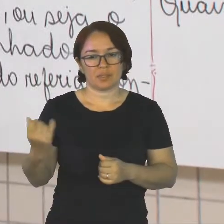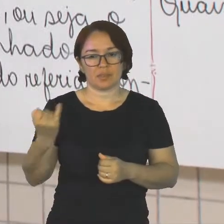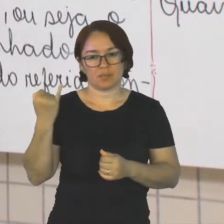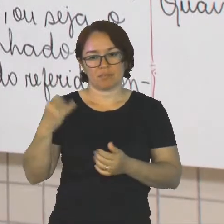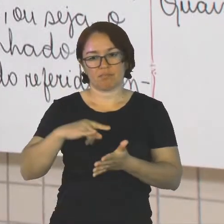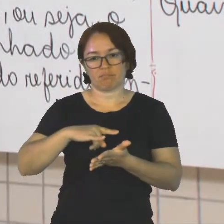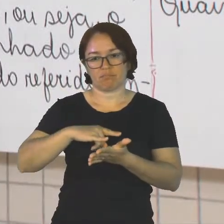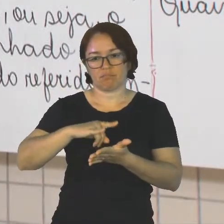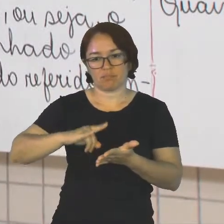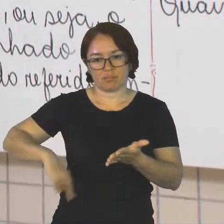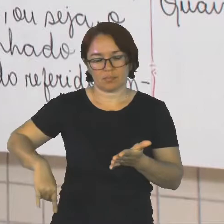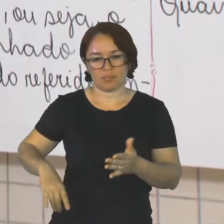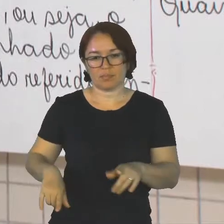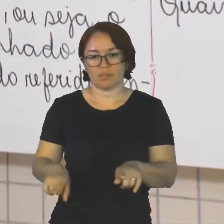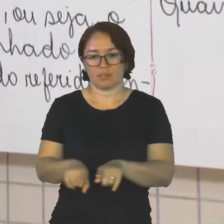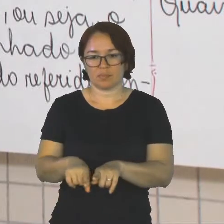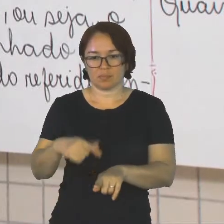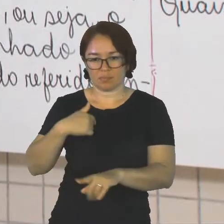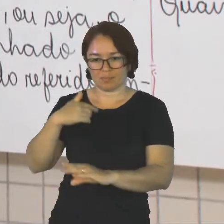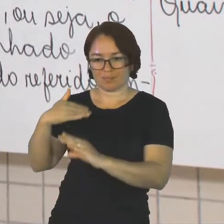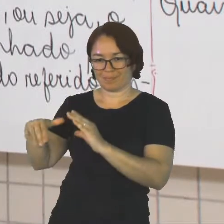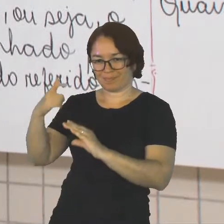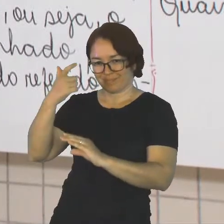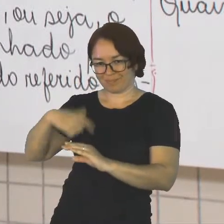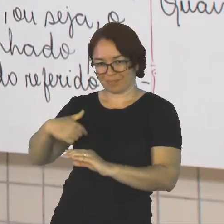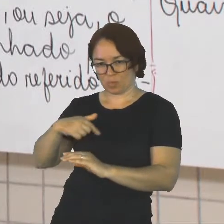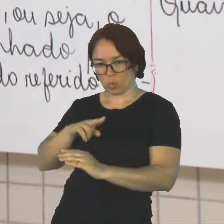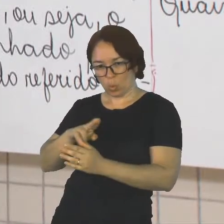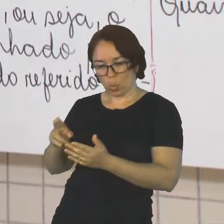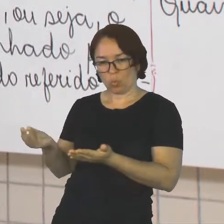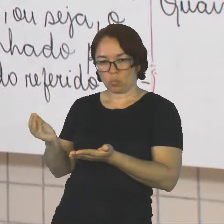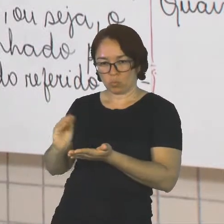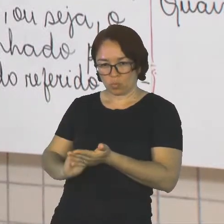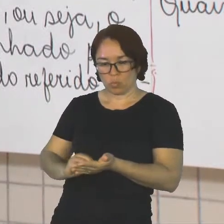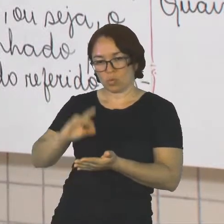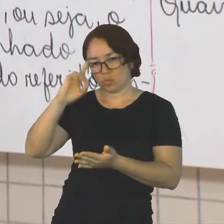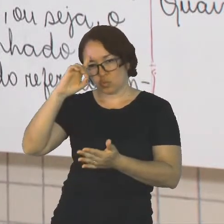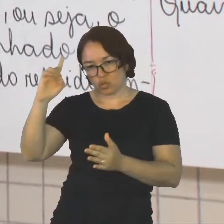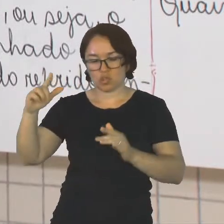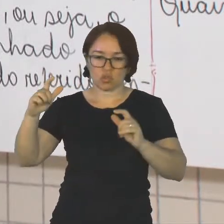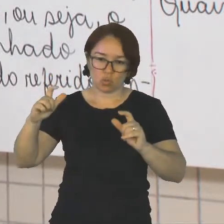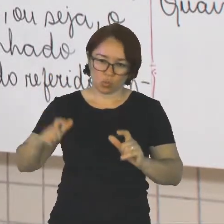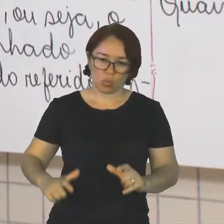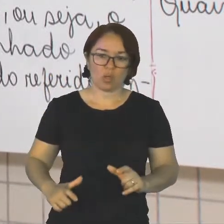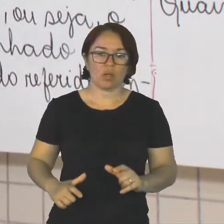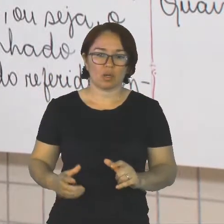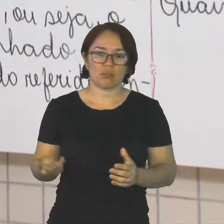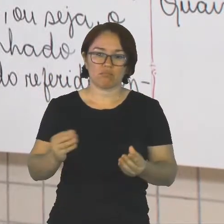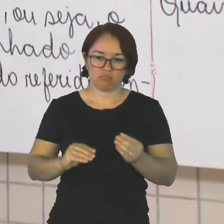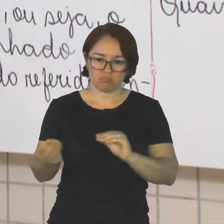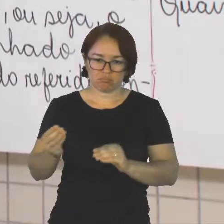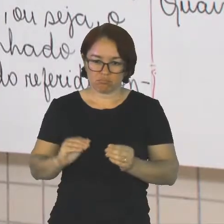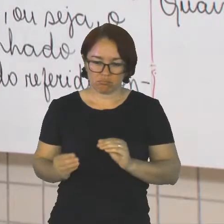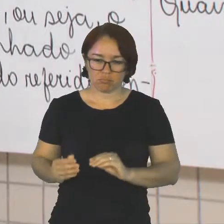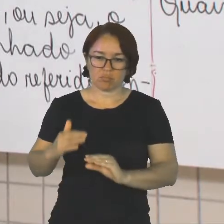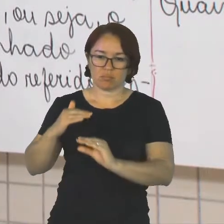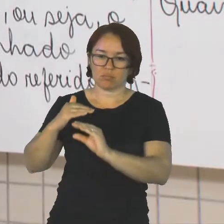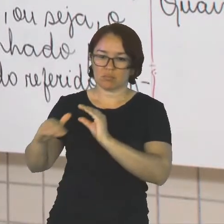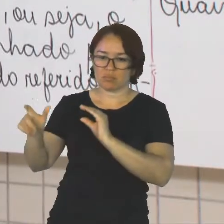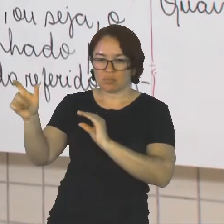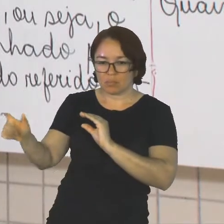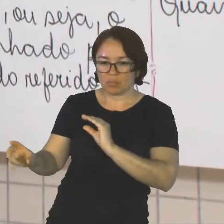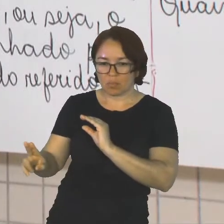que tenha identificação do remetente, destinatário, data, local, todos esses elementos que nós vimos